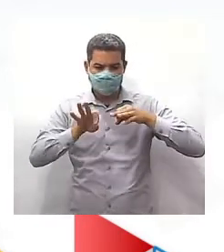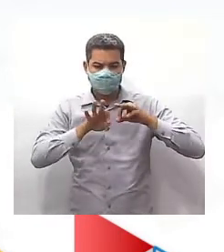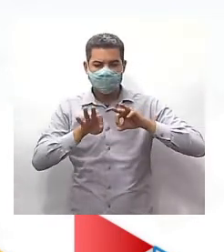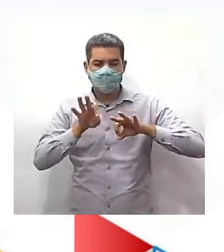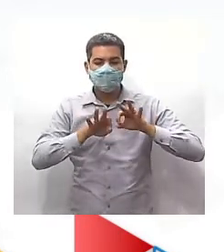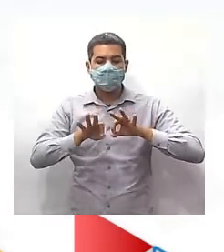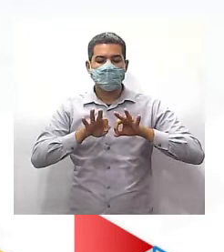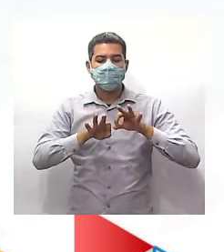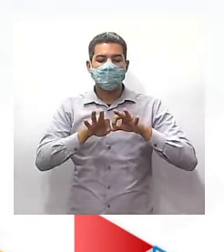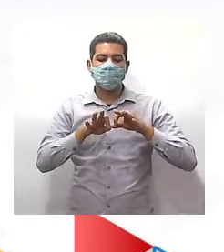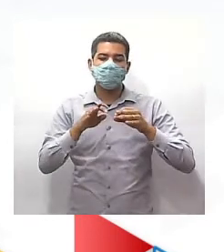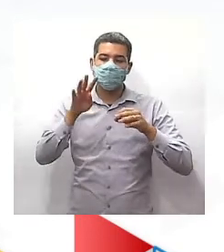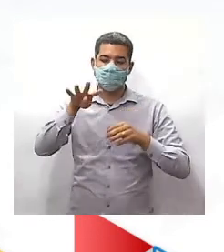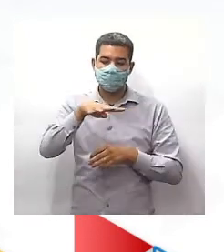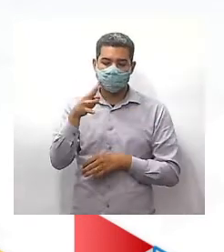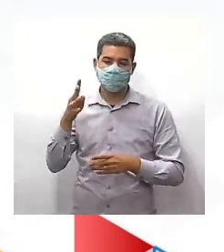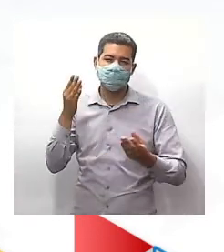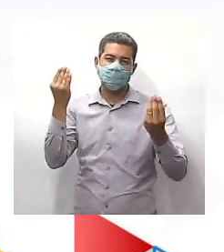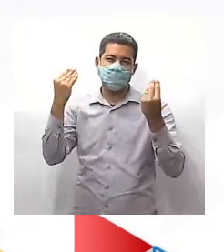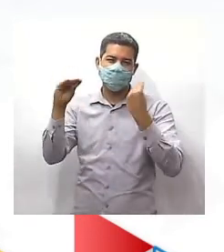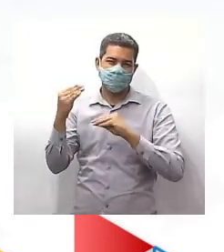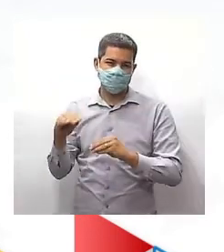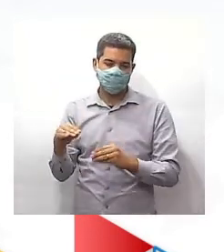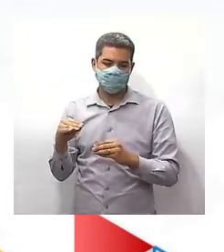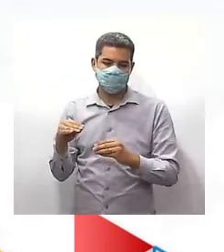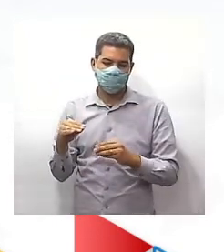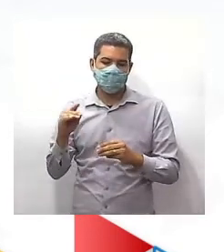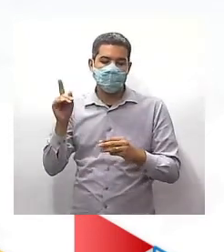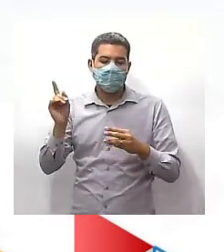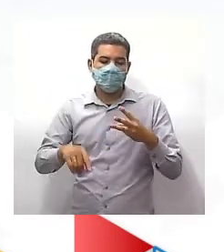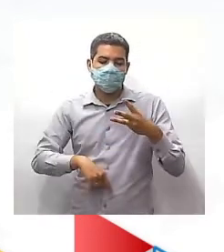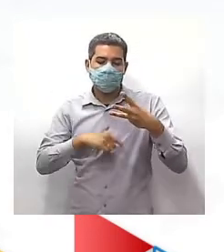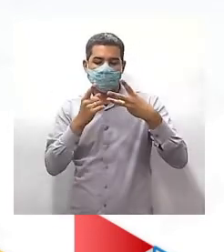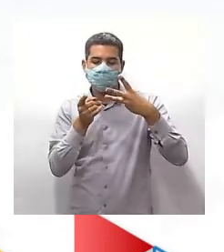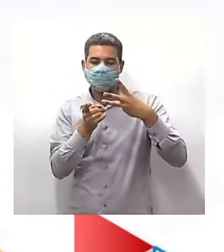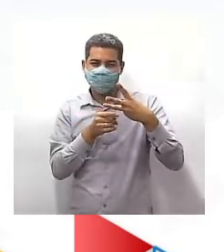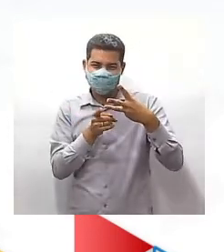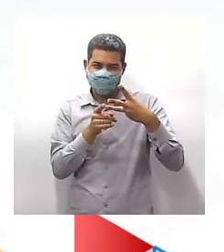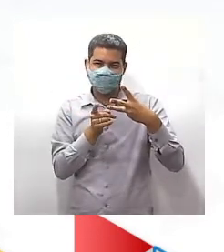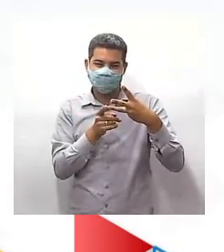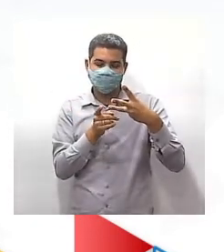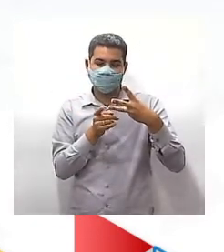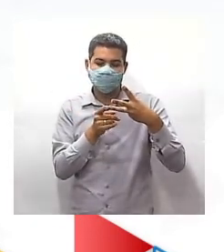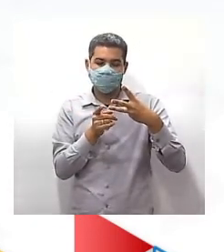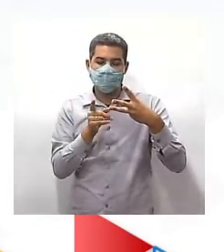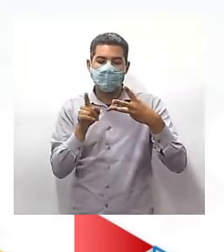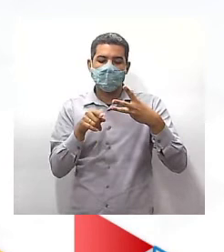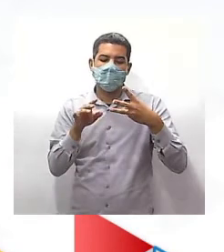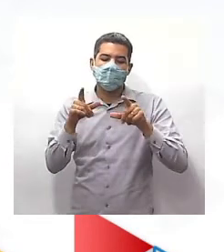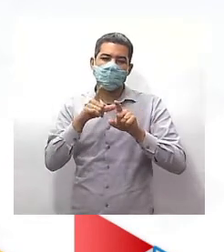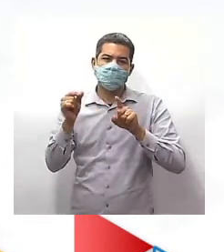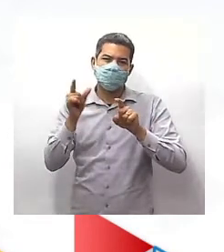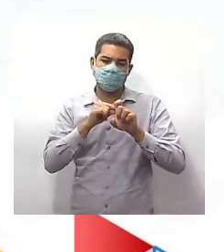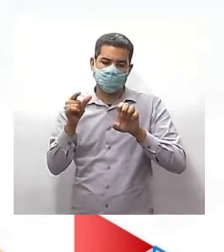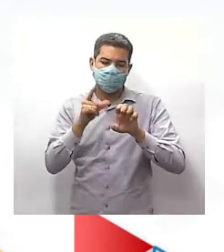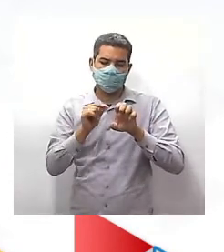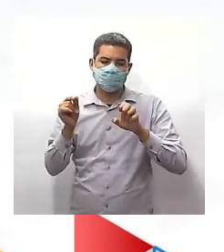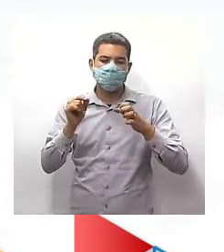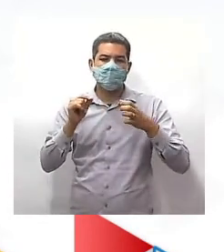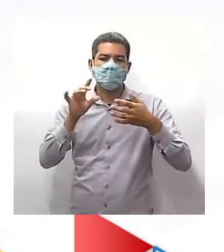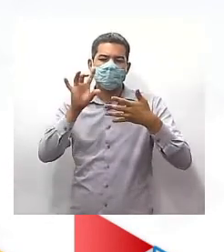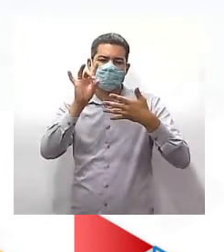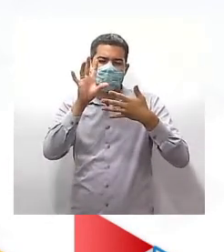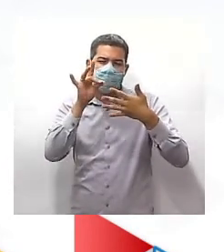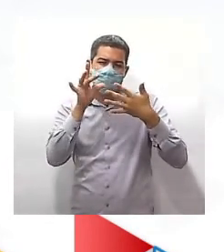e distribuí-los em uma tabela, aí eu estou fazendo a estatística no sentido mais restrito, que é a